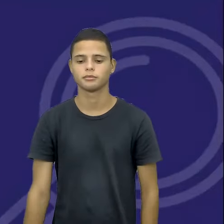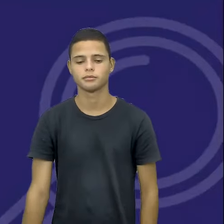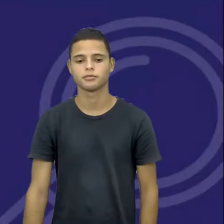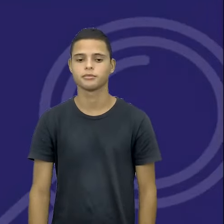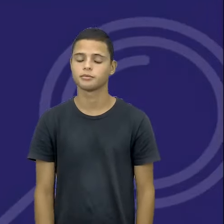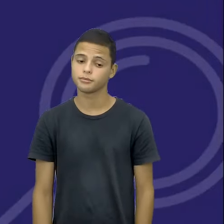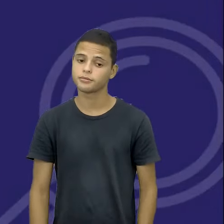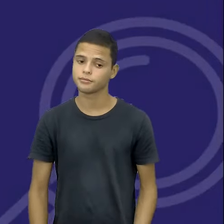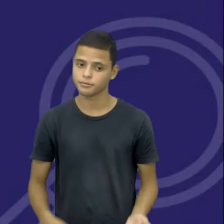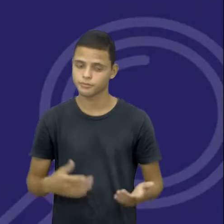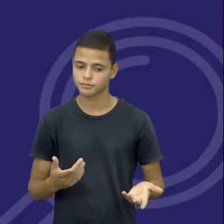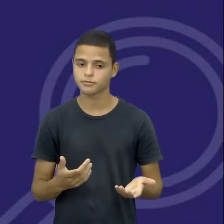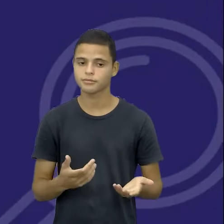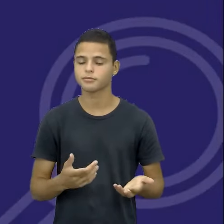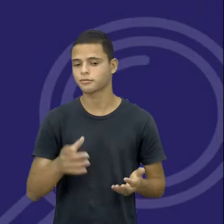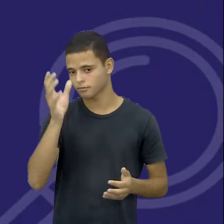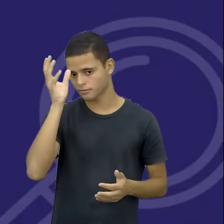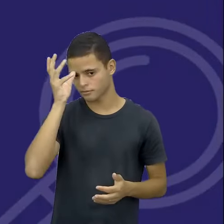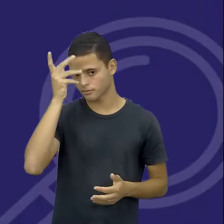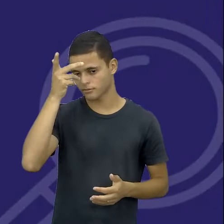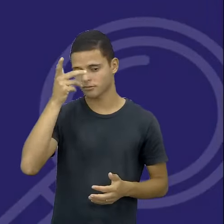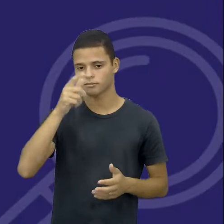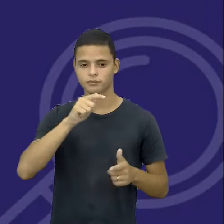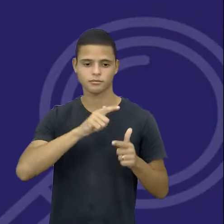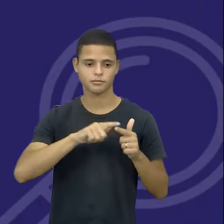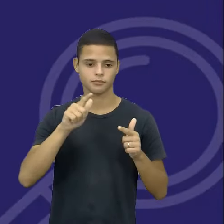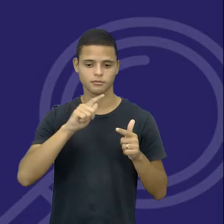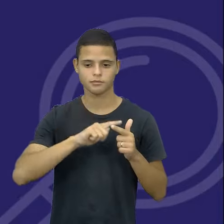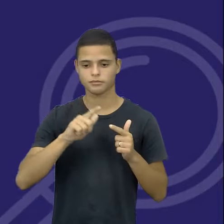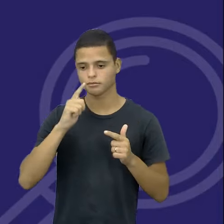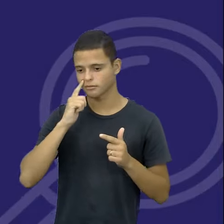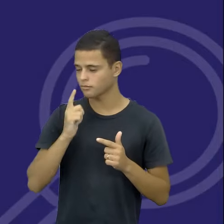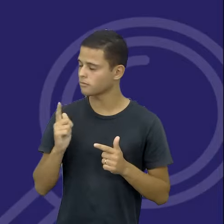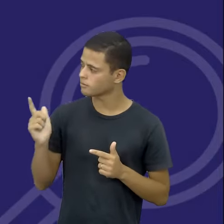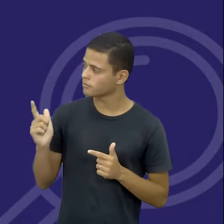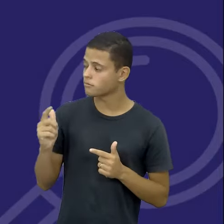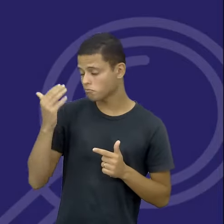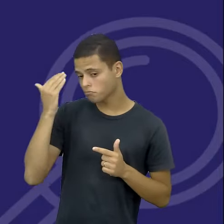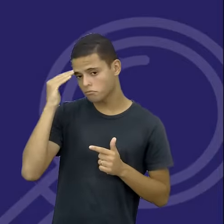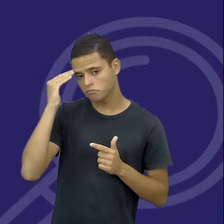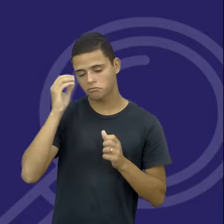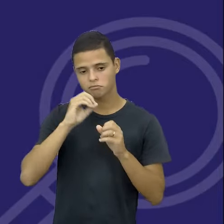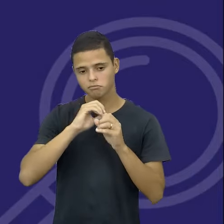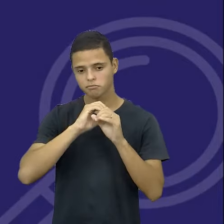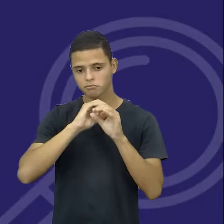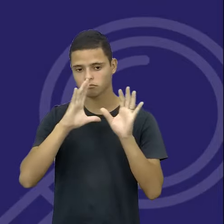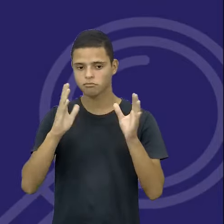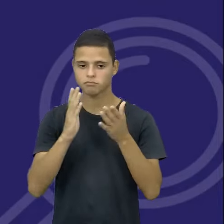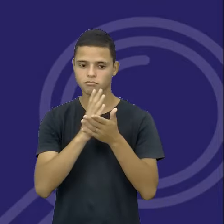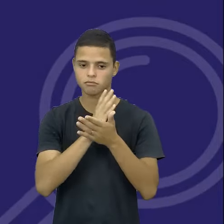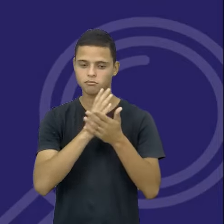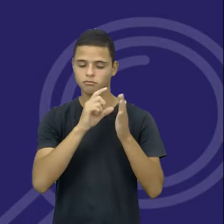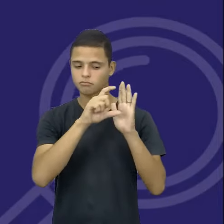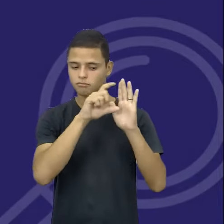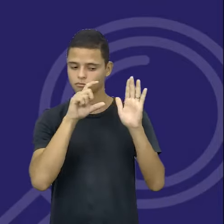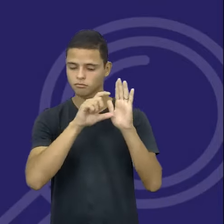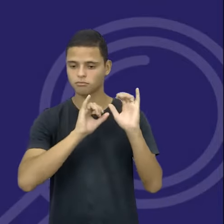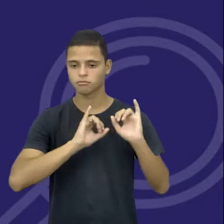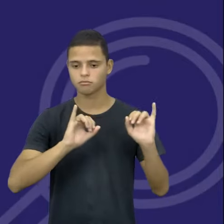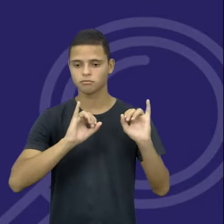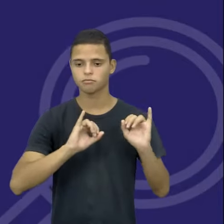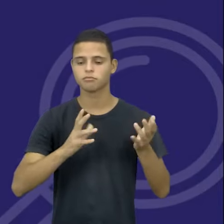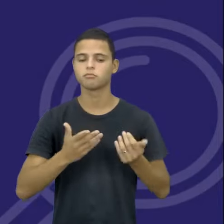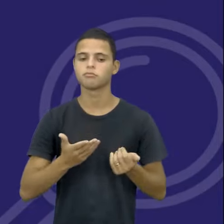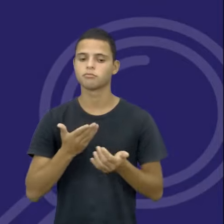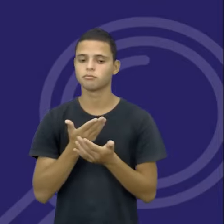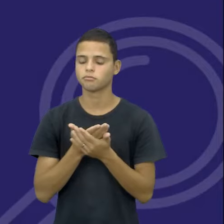Então, a resolução do problema, né, de posse do problema, entendendo o enunciado, sem dúvidas quanto ao enunciado, os estudantes, em